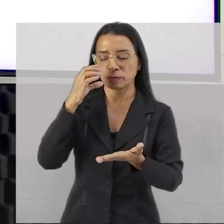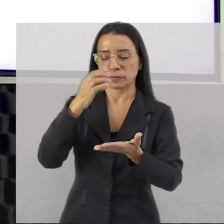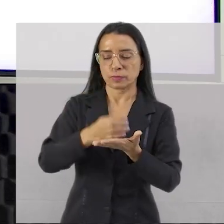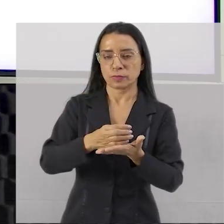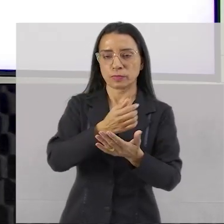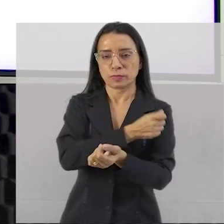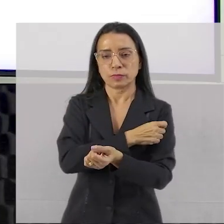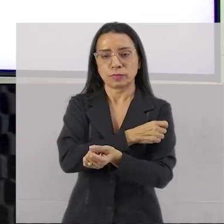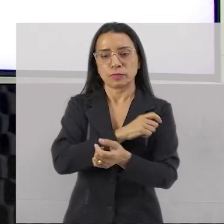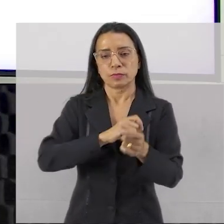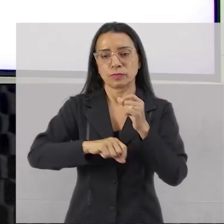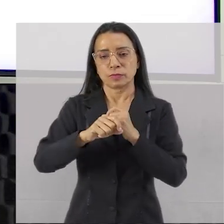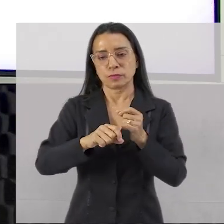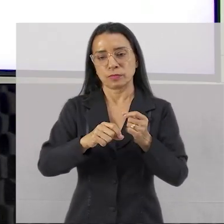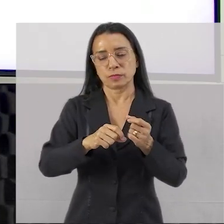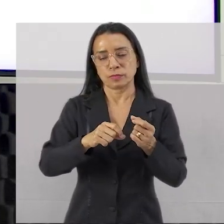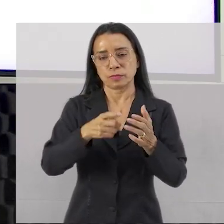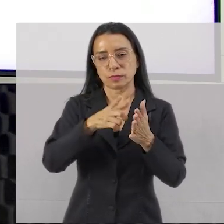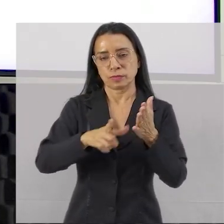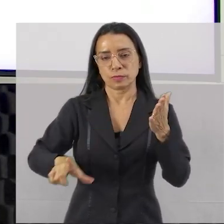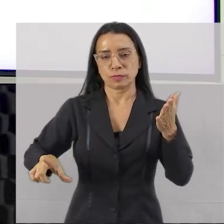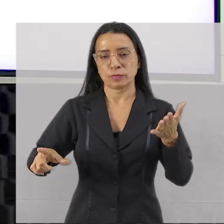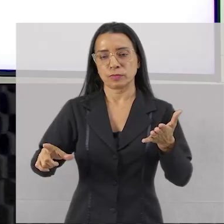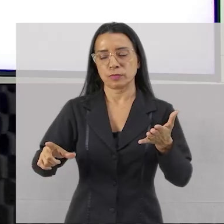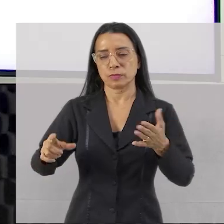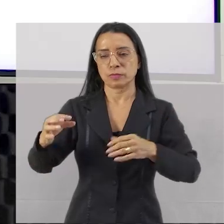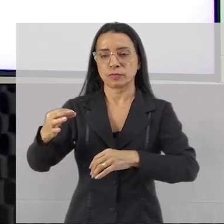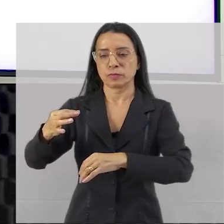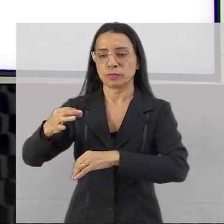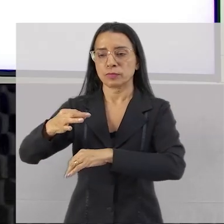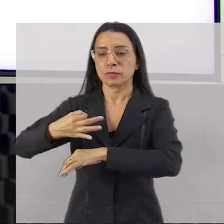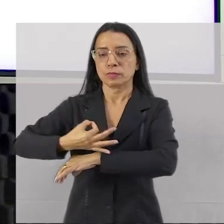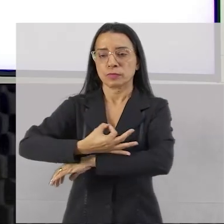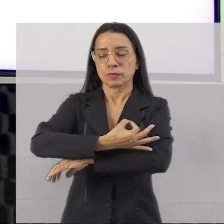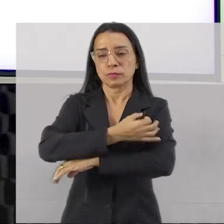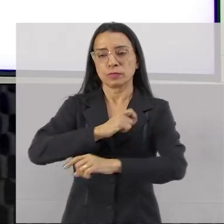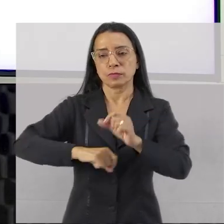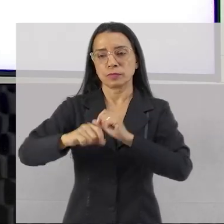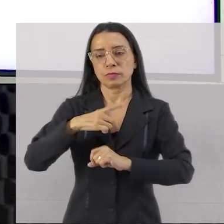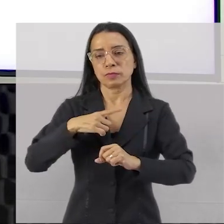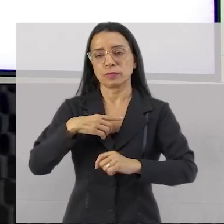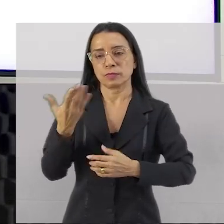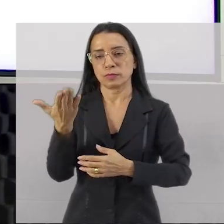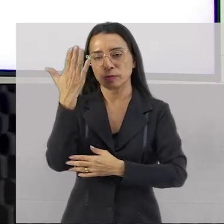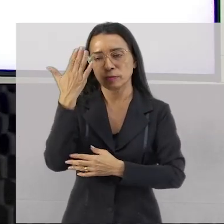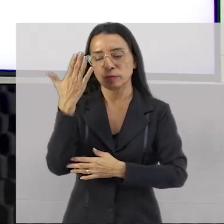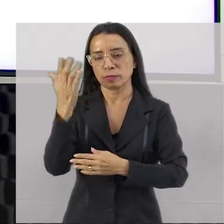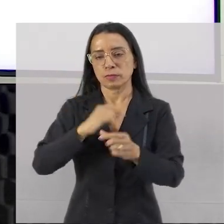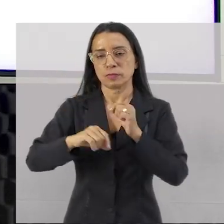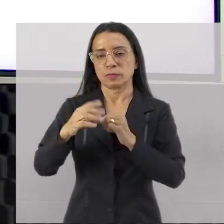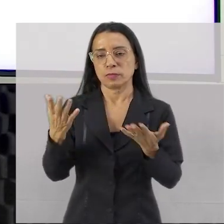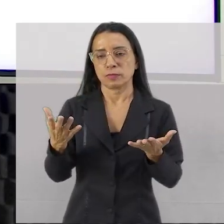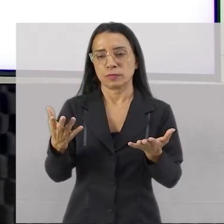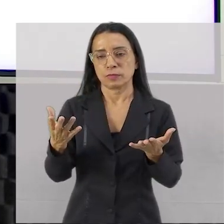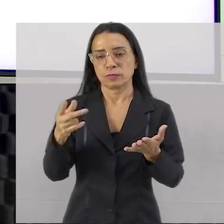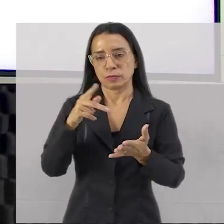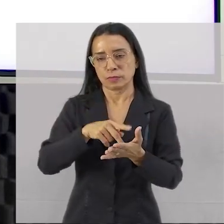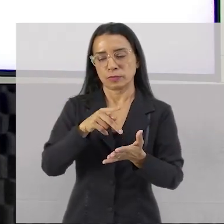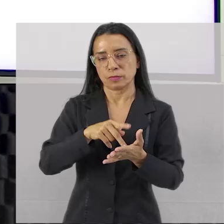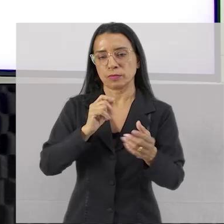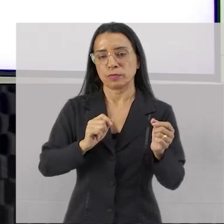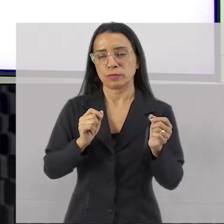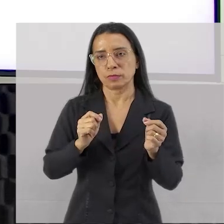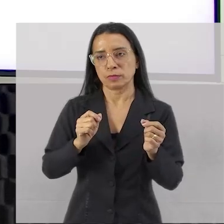do aluno é que a literatura de ficção exerce para o entendimento da realidade de um texto que o leitor